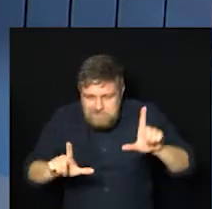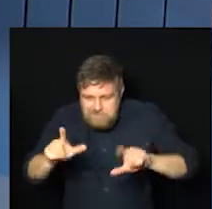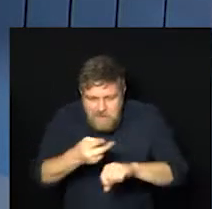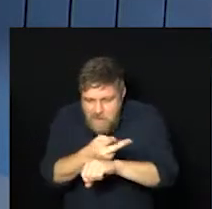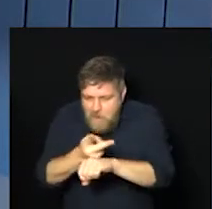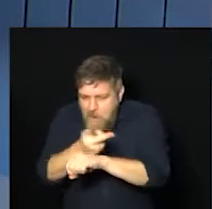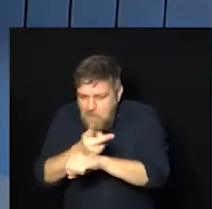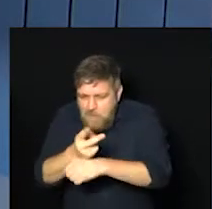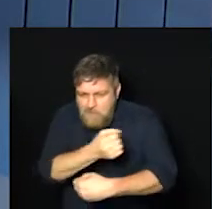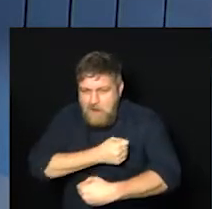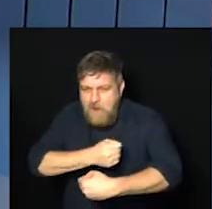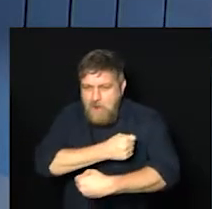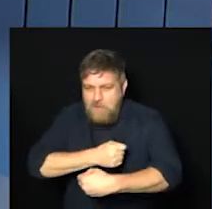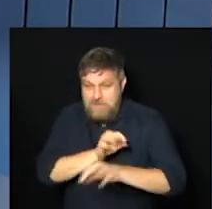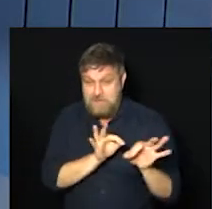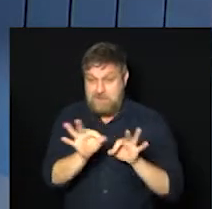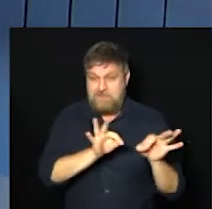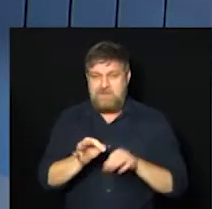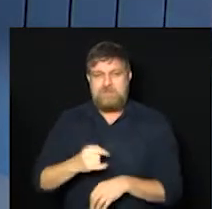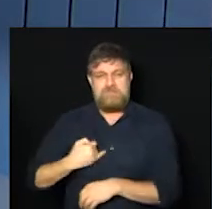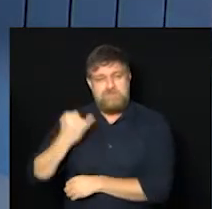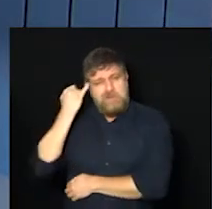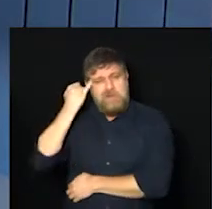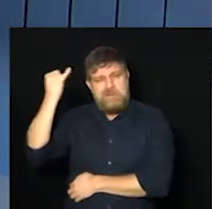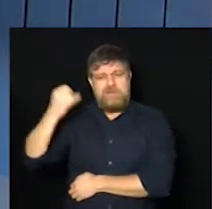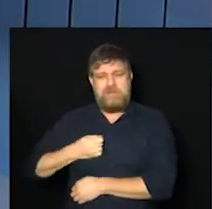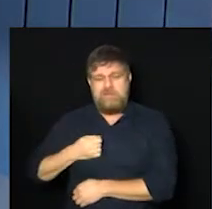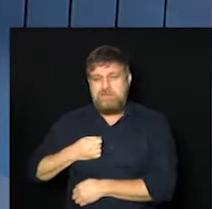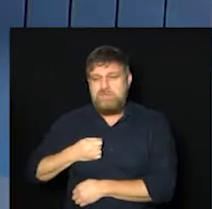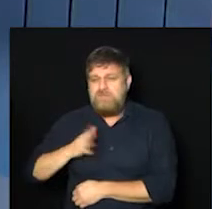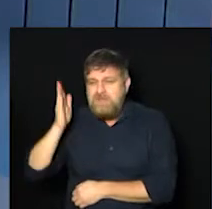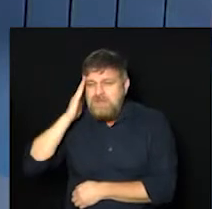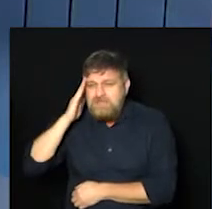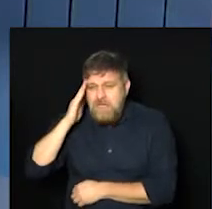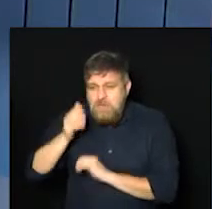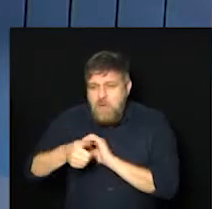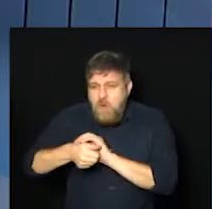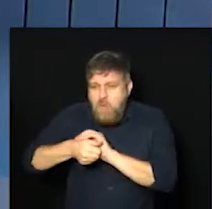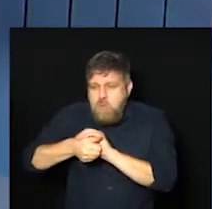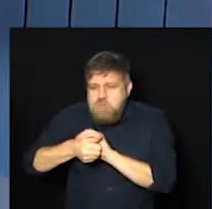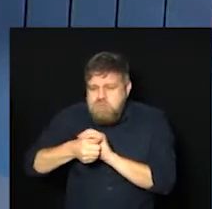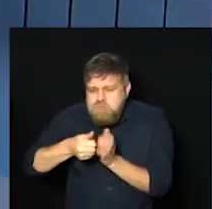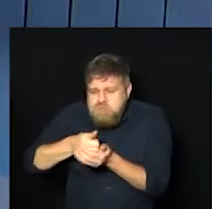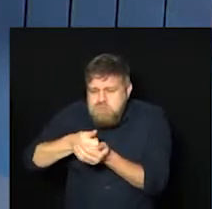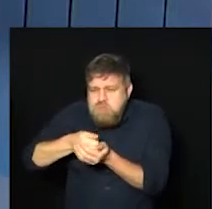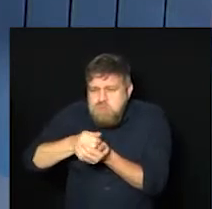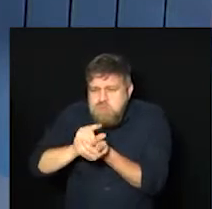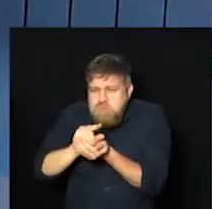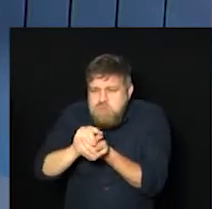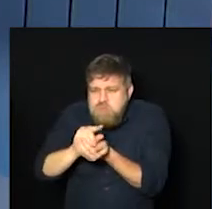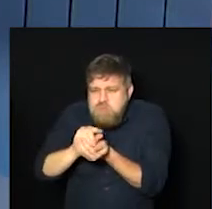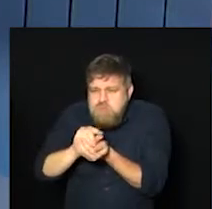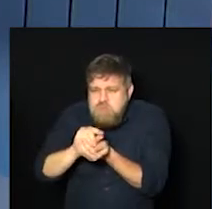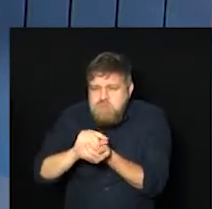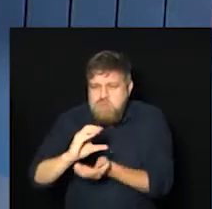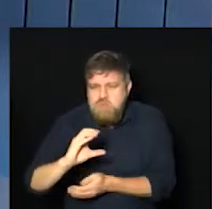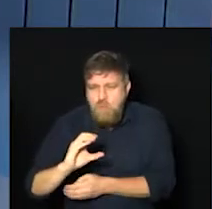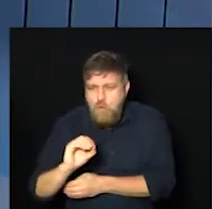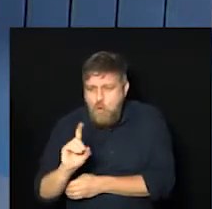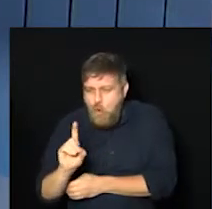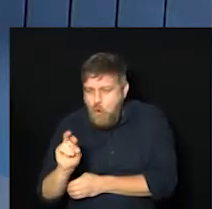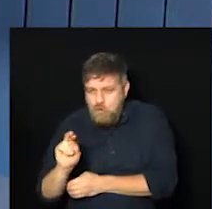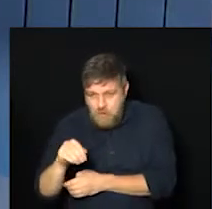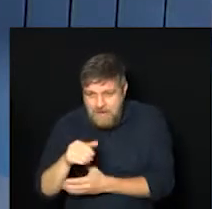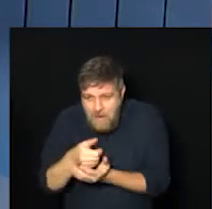E aí me veio a ideia de usar, por exemplo, ovo de codorna para ficar uma coisa mais delicada, para poder fazer de algum